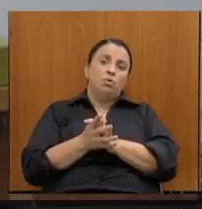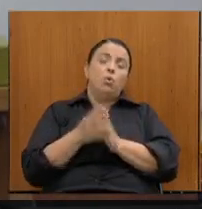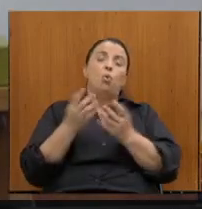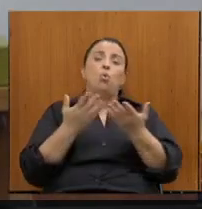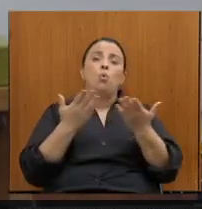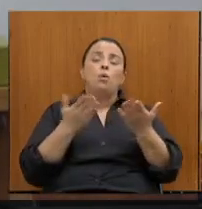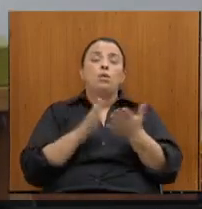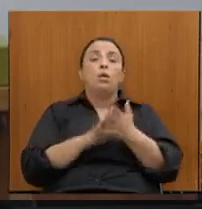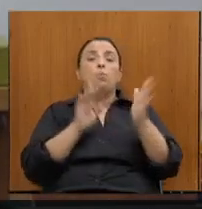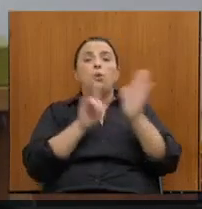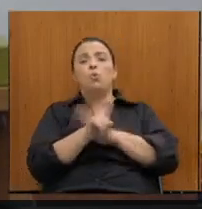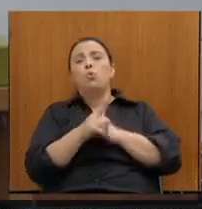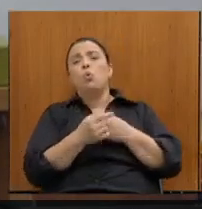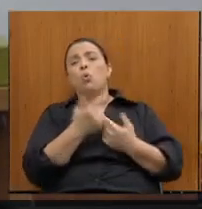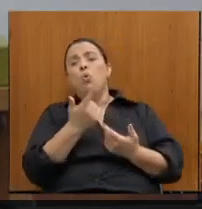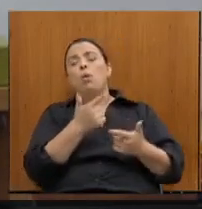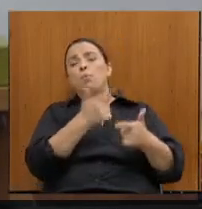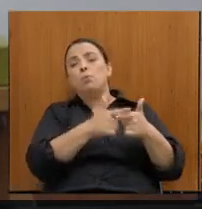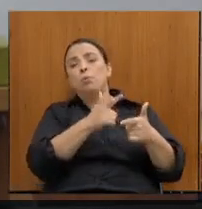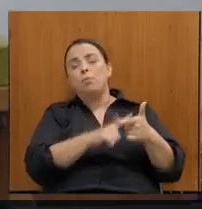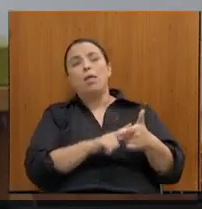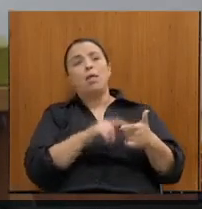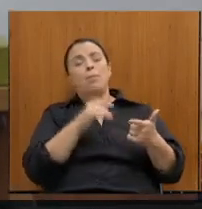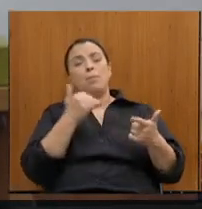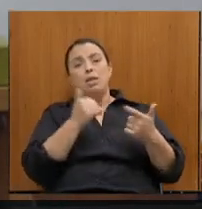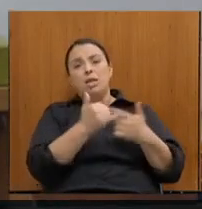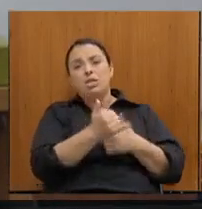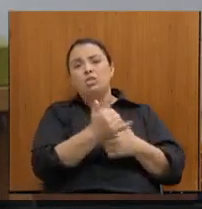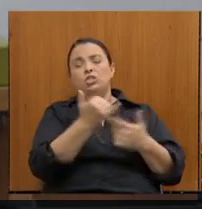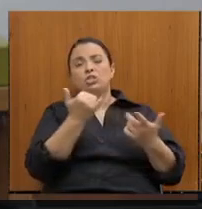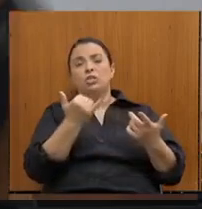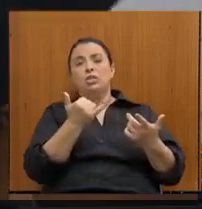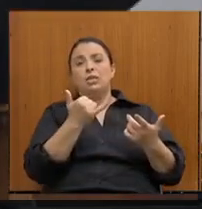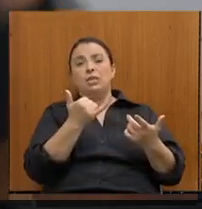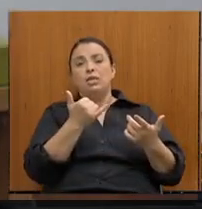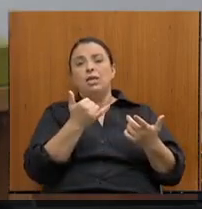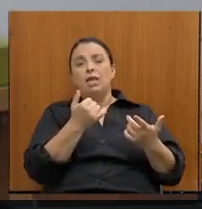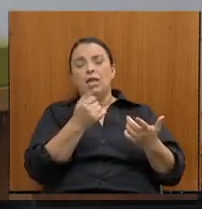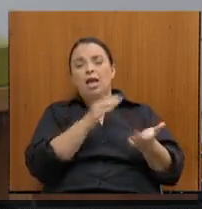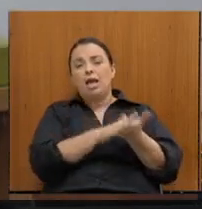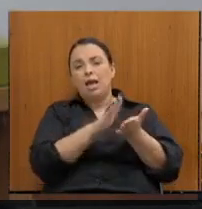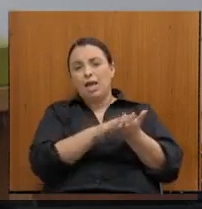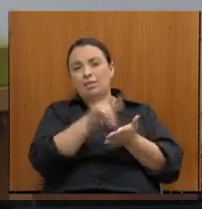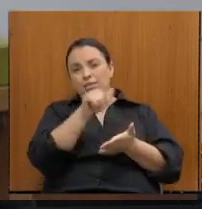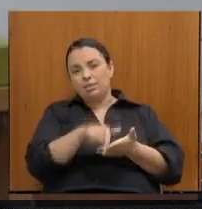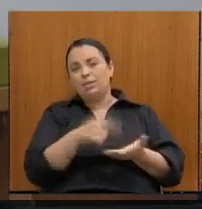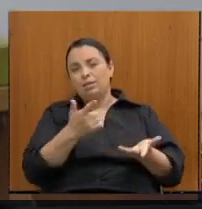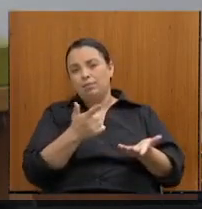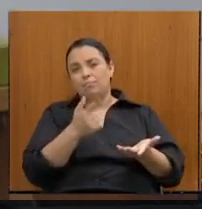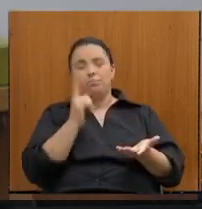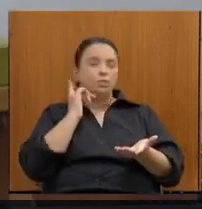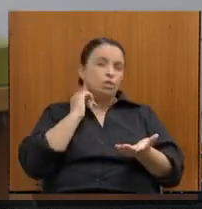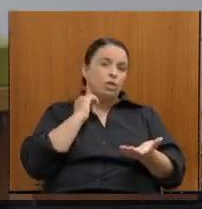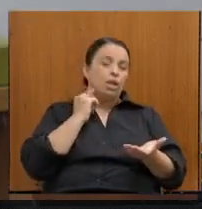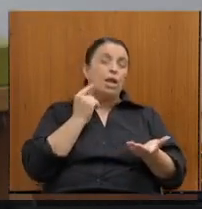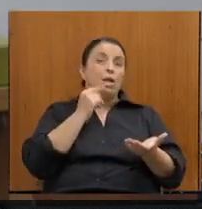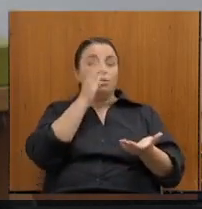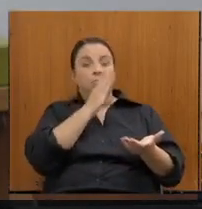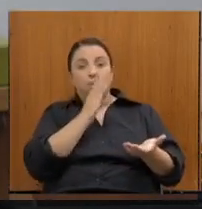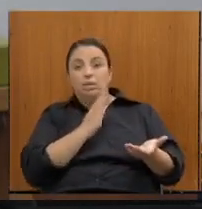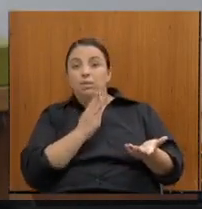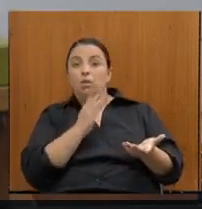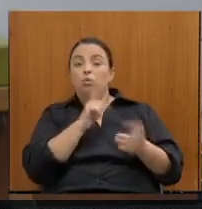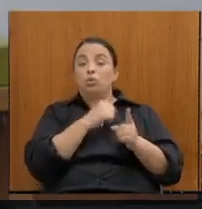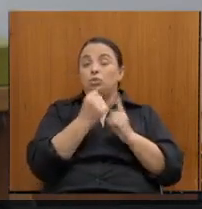mais uma crise energética para elas economia para o nosso estado para nossa sociedade próximo por favor e aqui